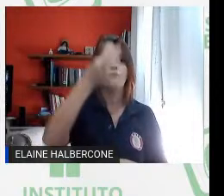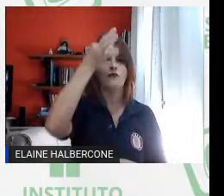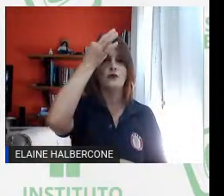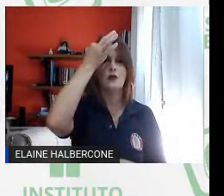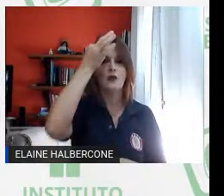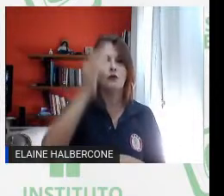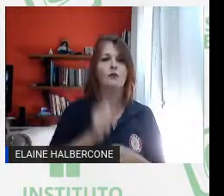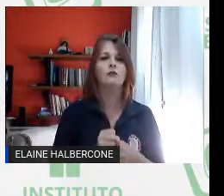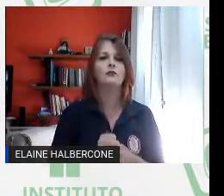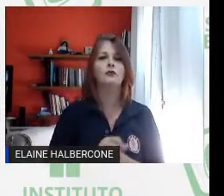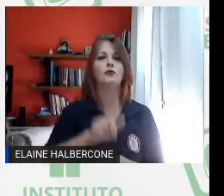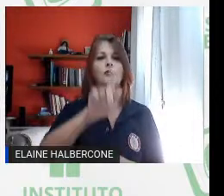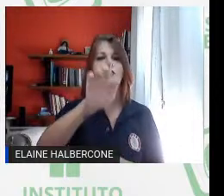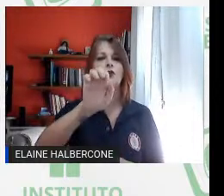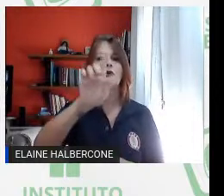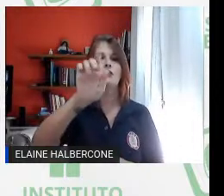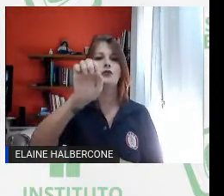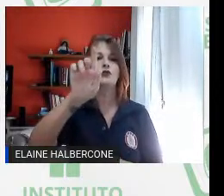software GeoGebra.